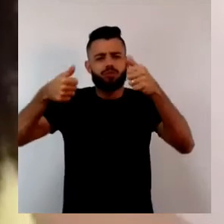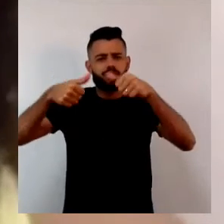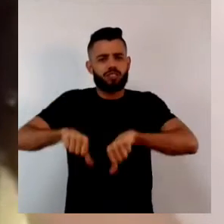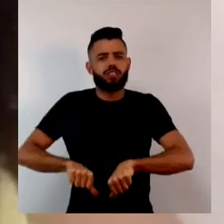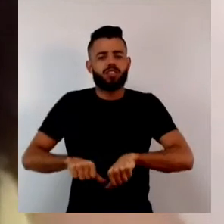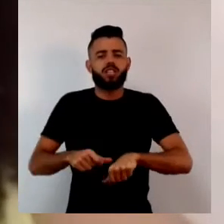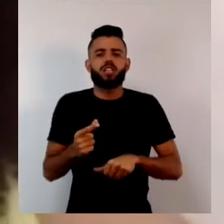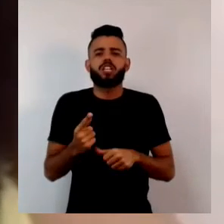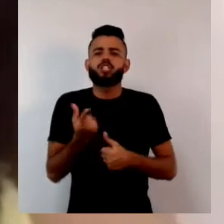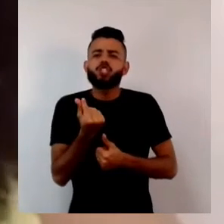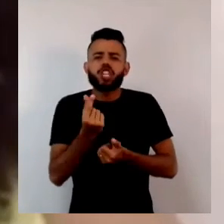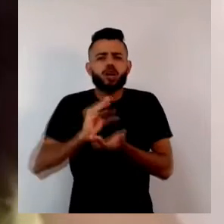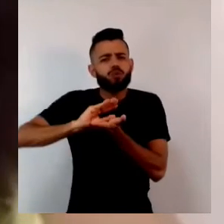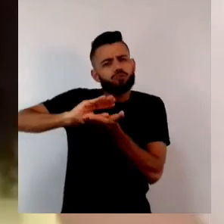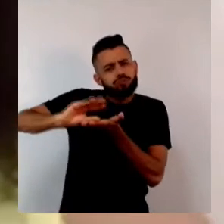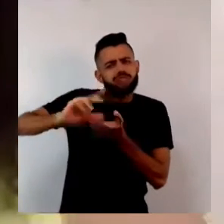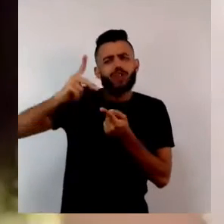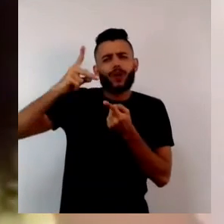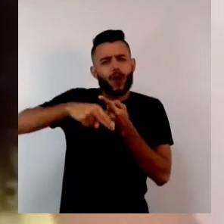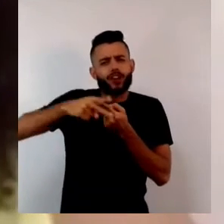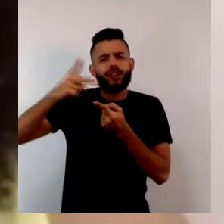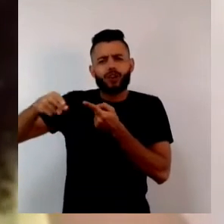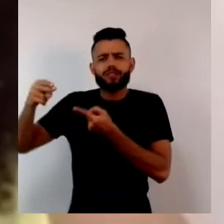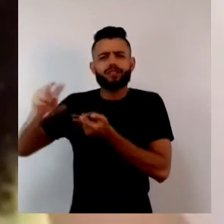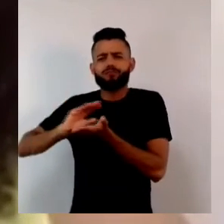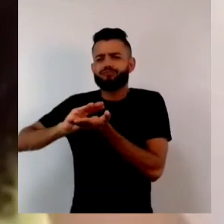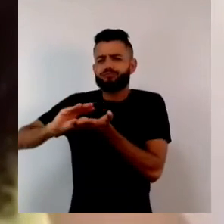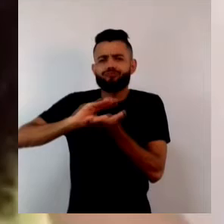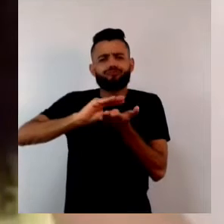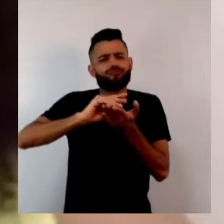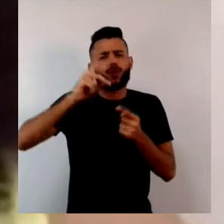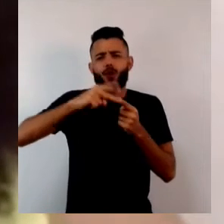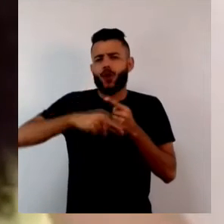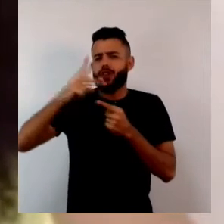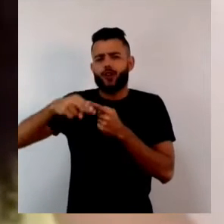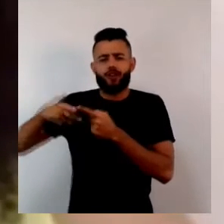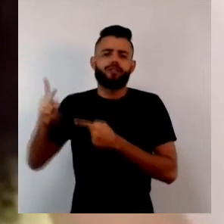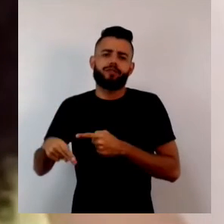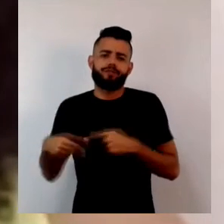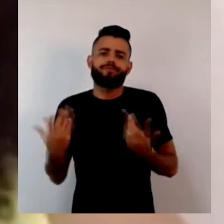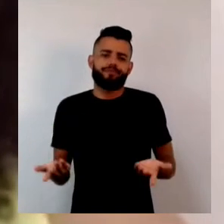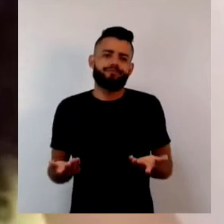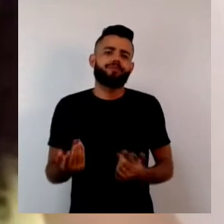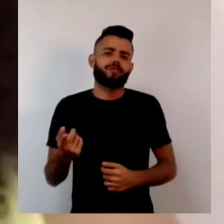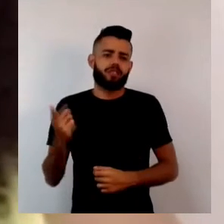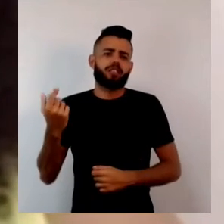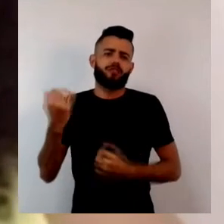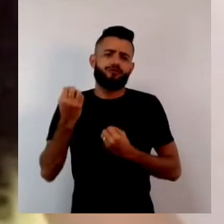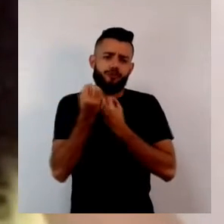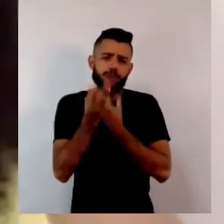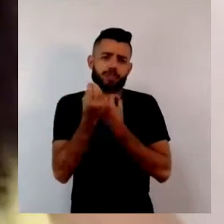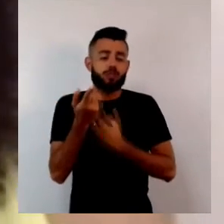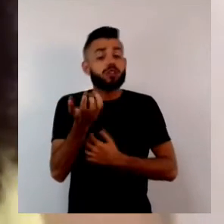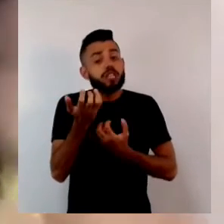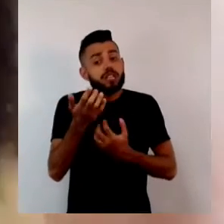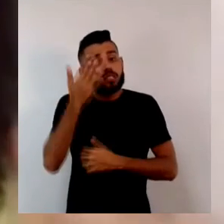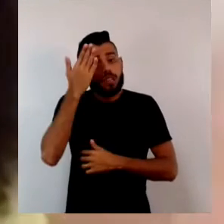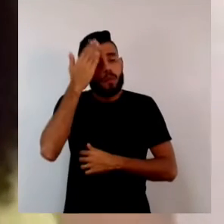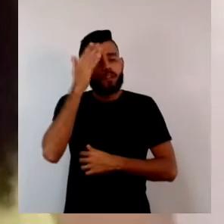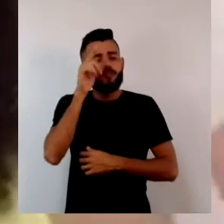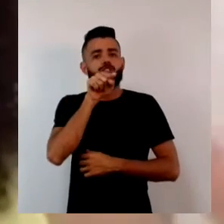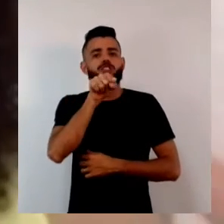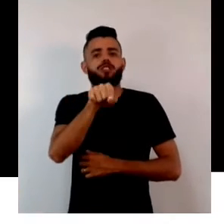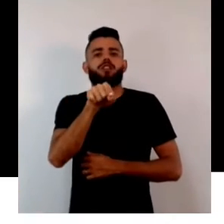cada vez mais cortes, né? É pelo menos a informação que chega a gente. E eu queria saber de você, Jaqueline, como é que foi